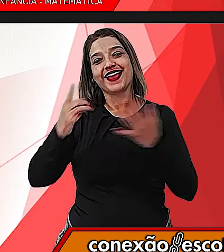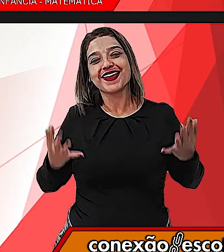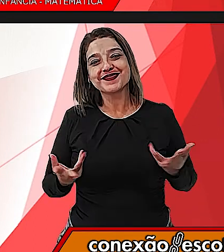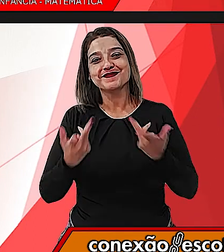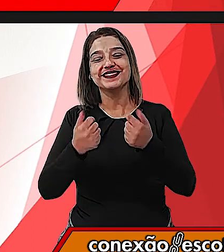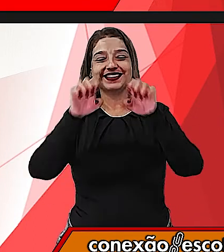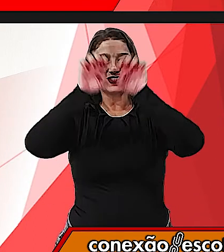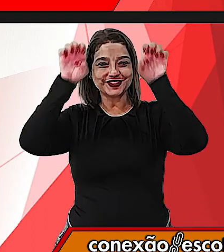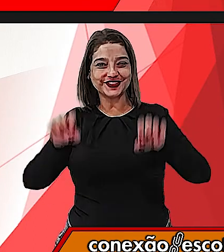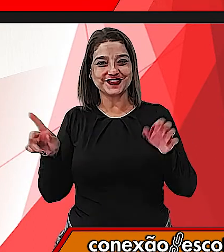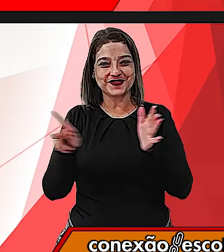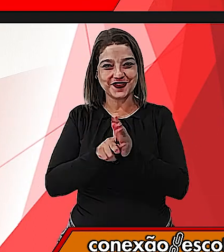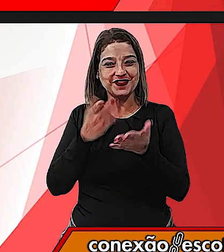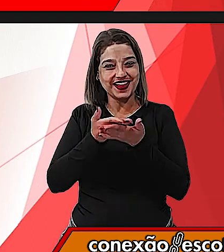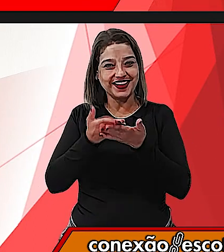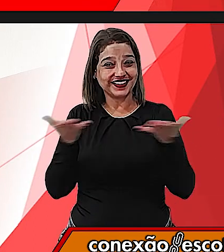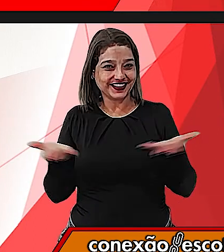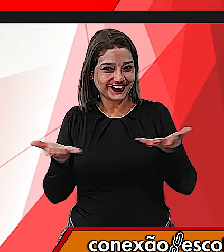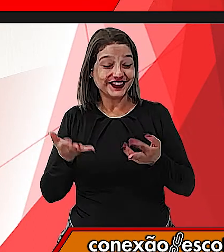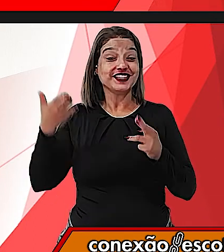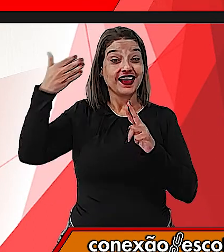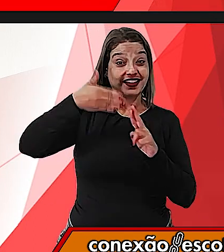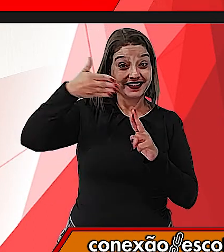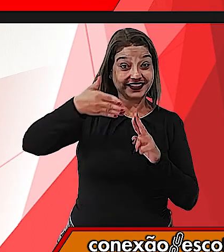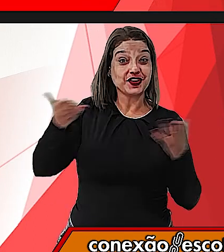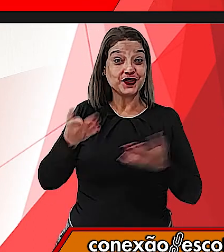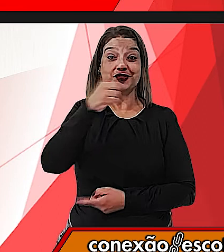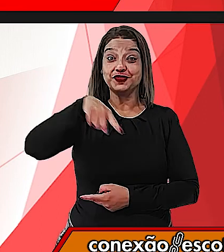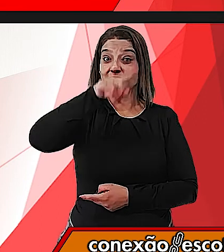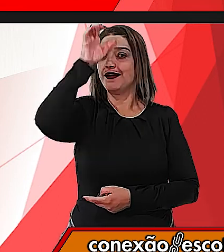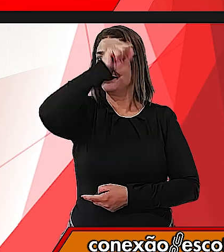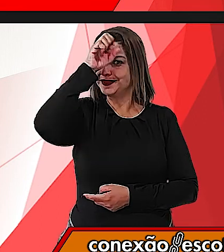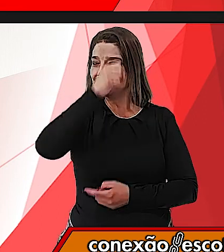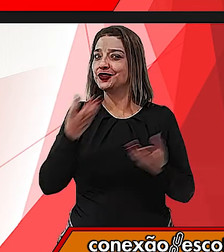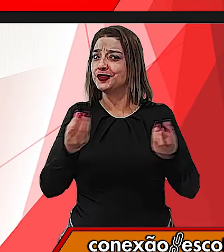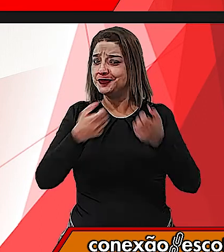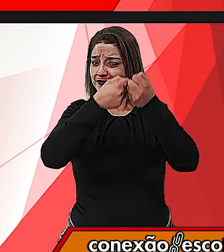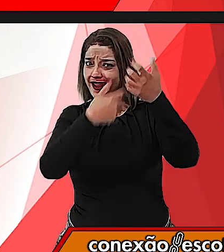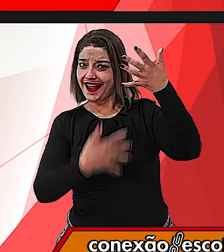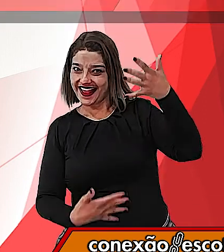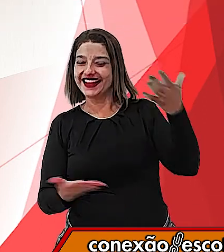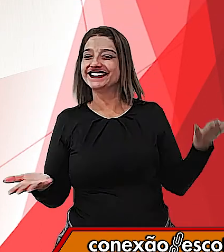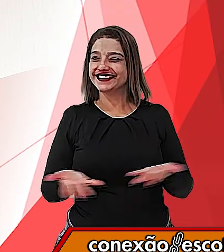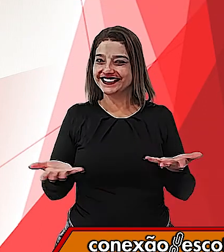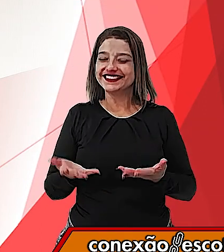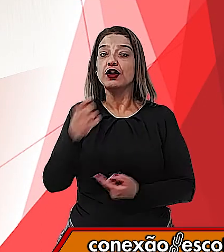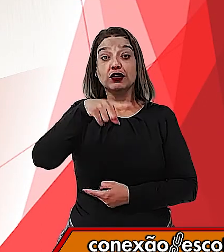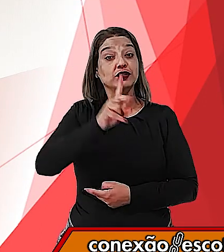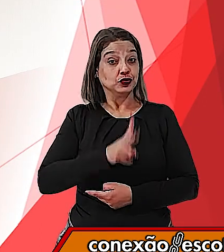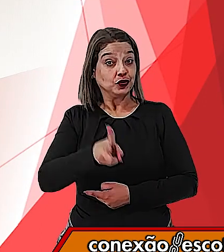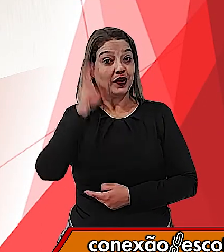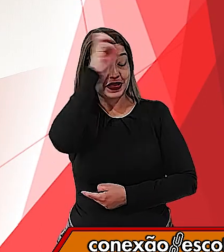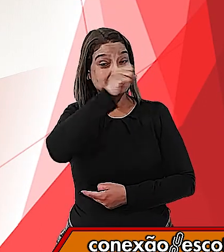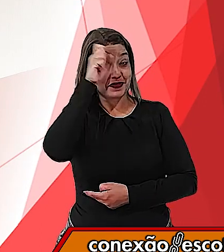habilidades estruturantes, as nossas referências. Vocês aprenderam muito hoje, não foi? E você pode